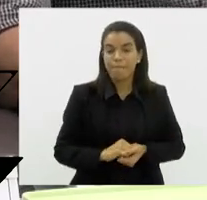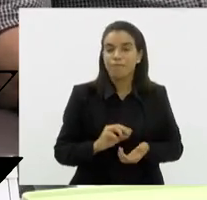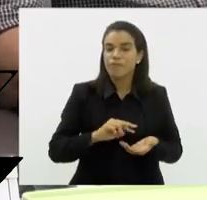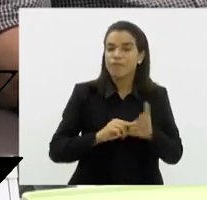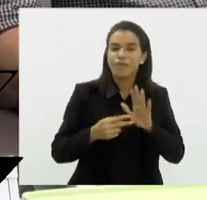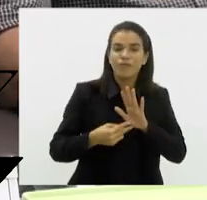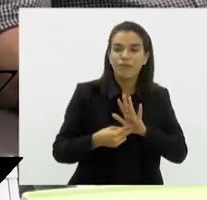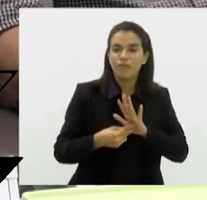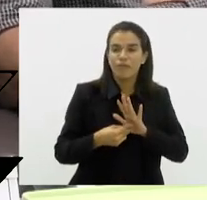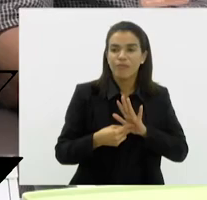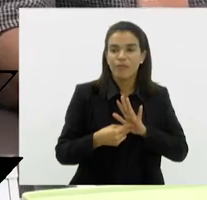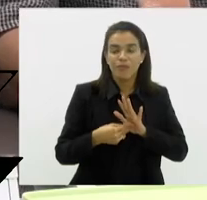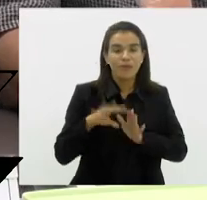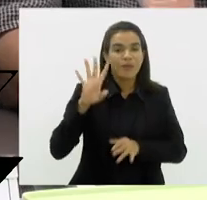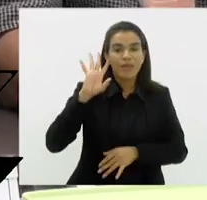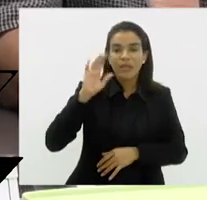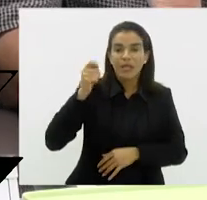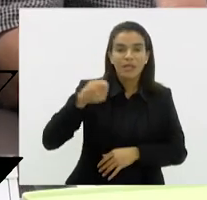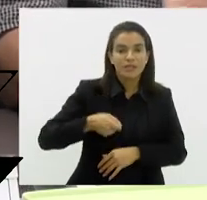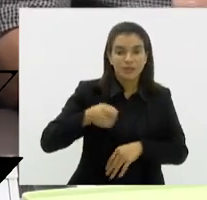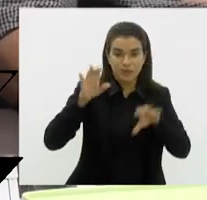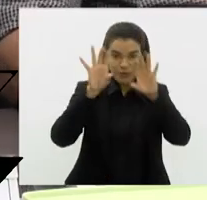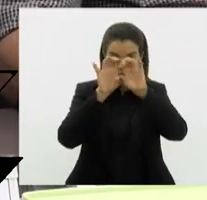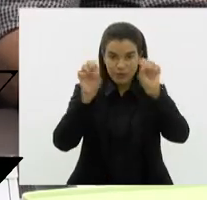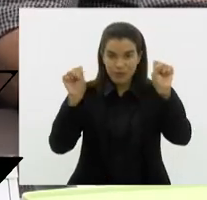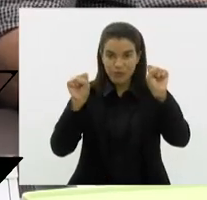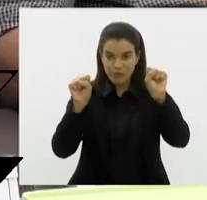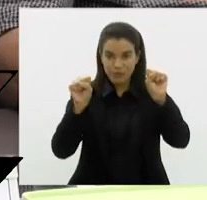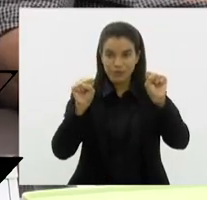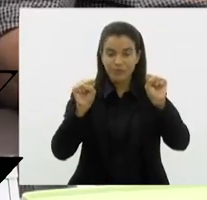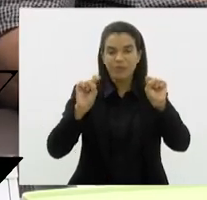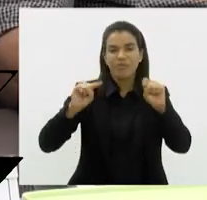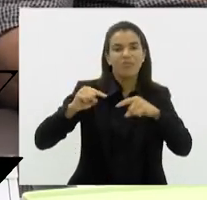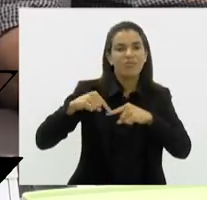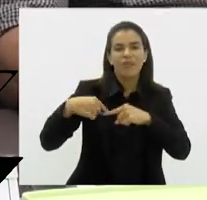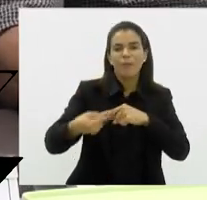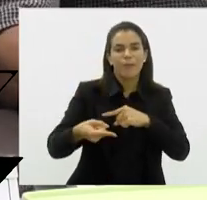seja, decidiu o Supremo, depois isso foi aprovado